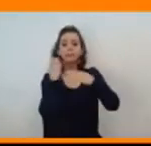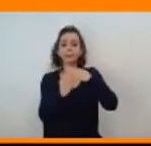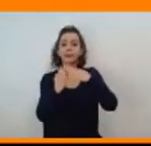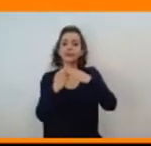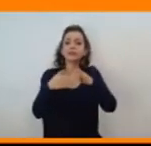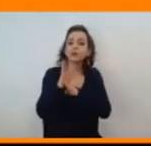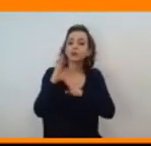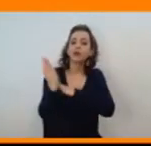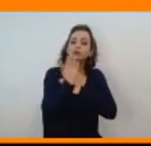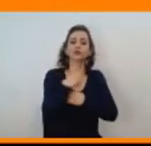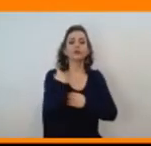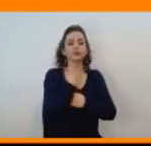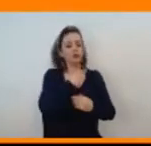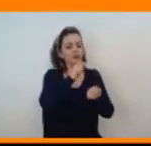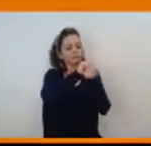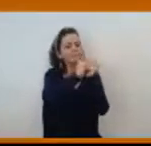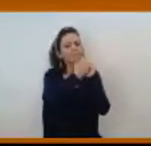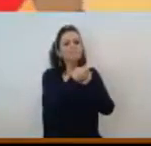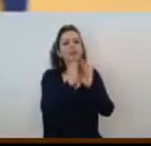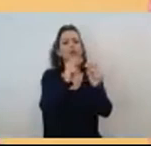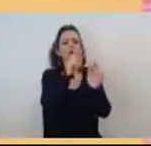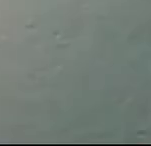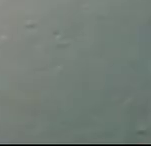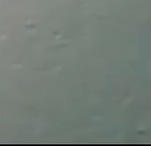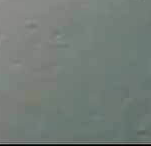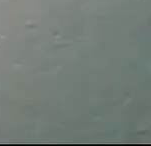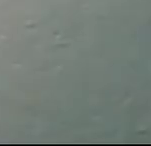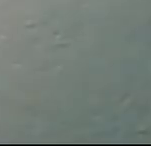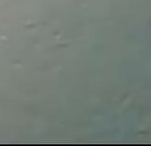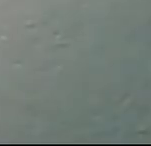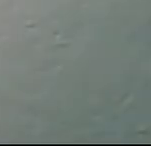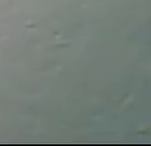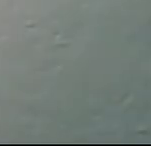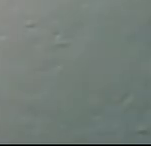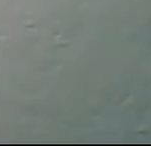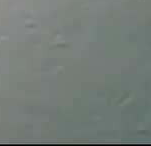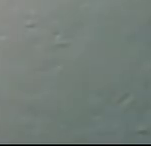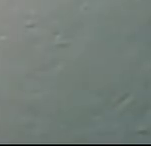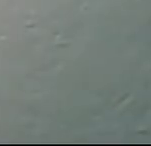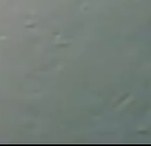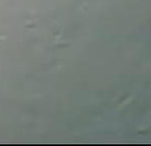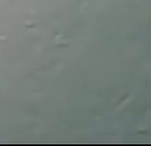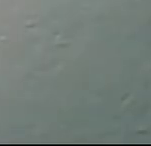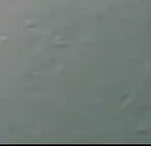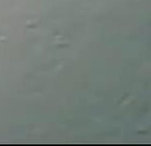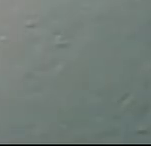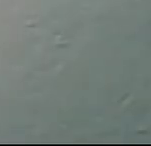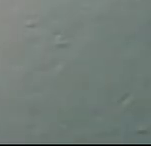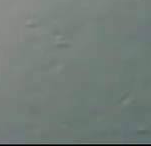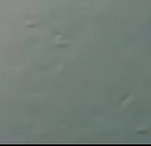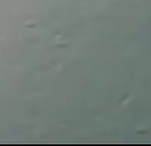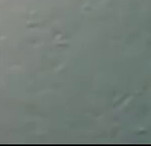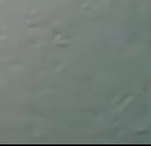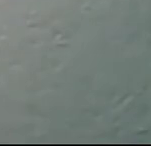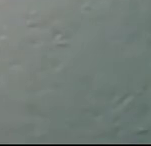de 2021 dança tá conosco Oi Lúcia eu tô por aqui Oi tudo